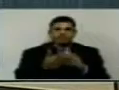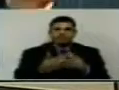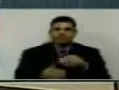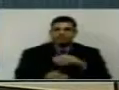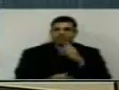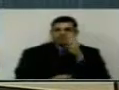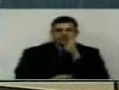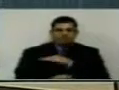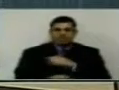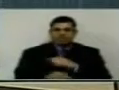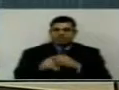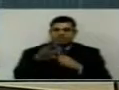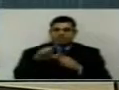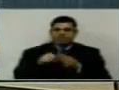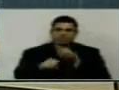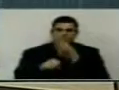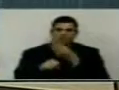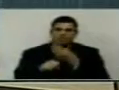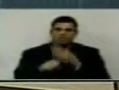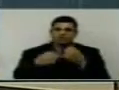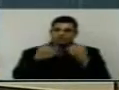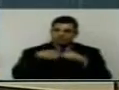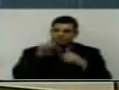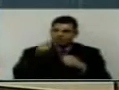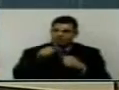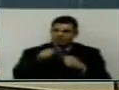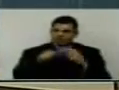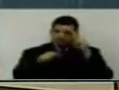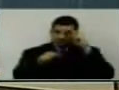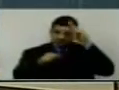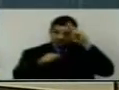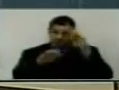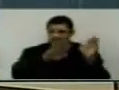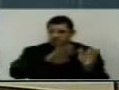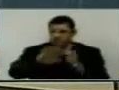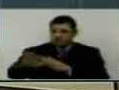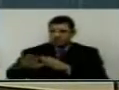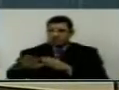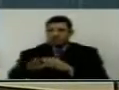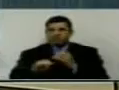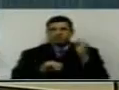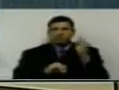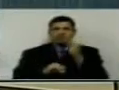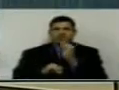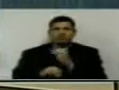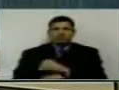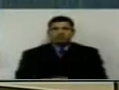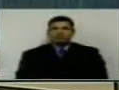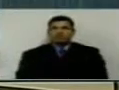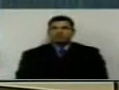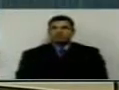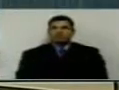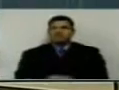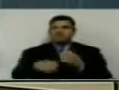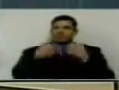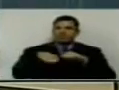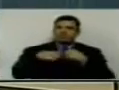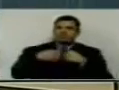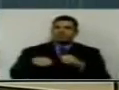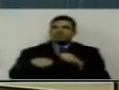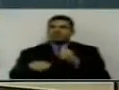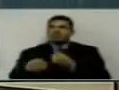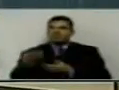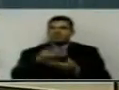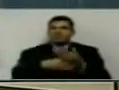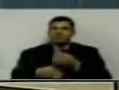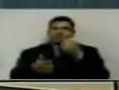ser desleal. É possível vencer fora do individualismo. É possível lutar